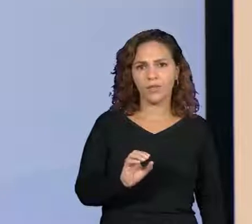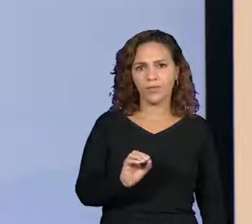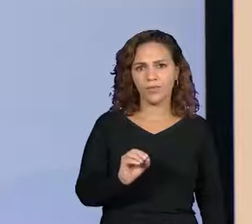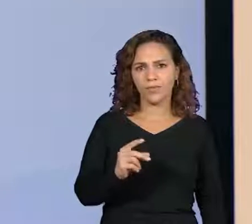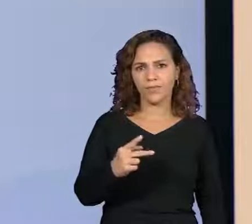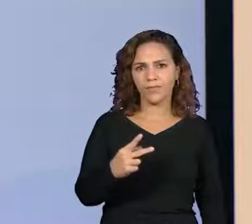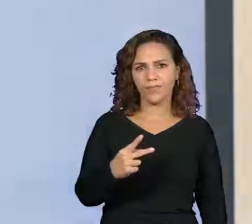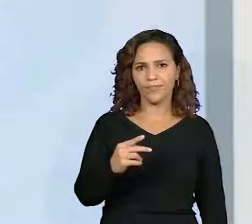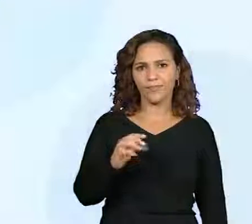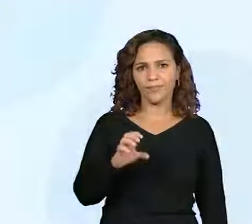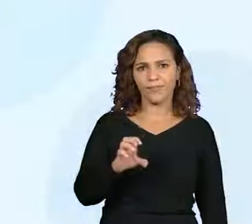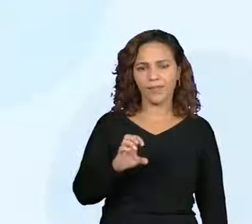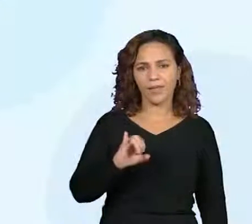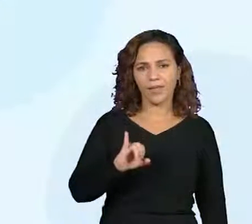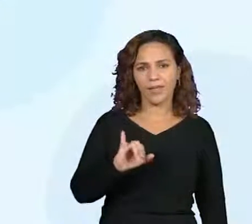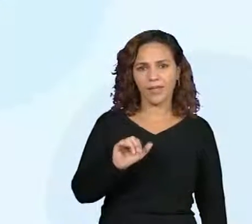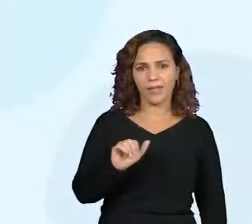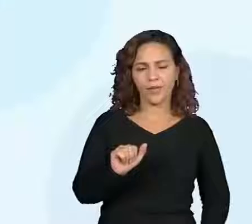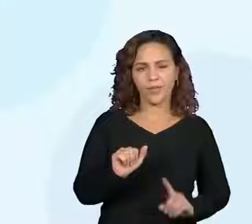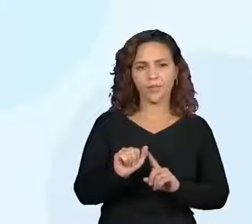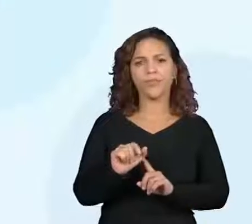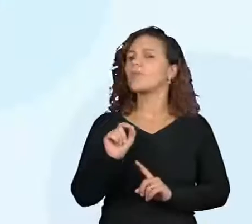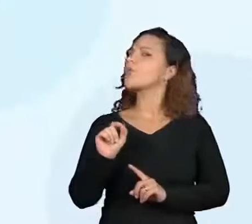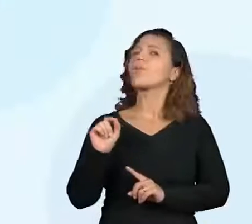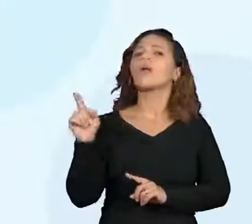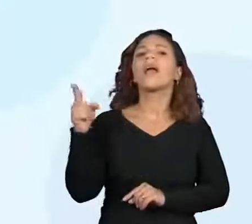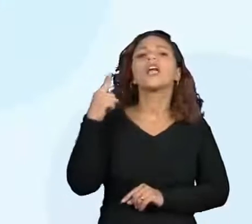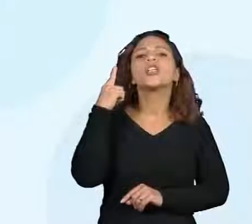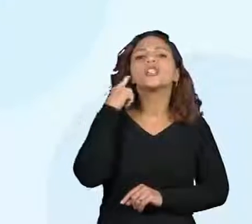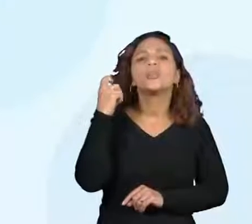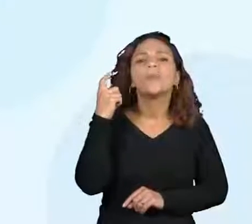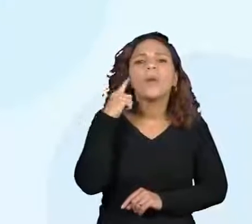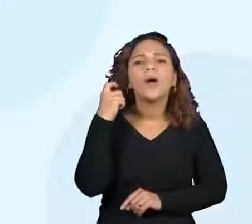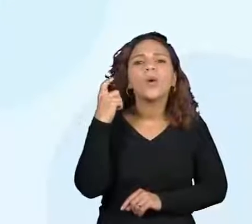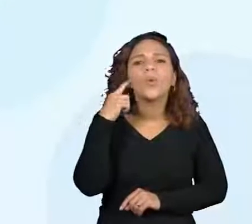na escrita o som de algo da história.